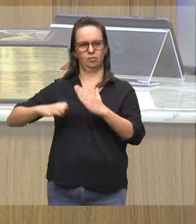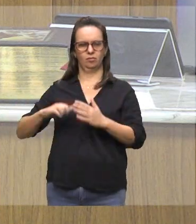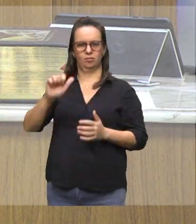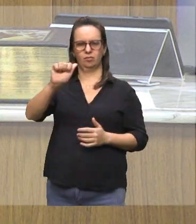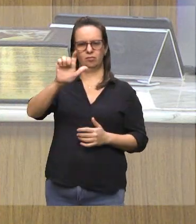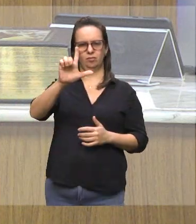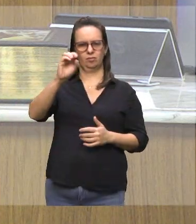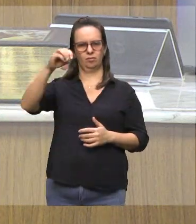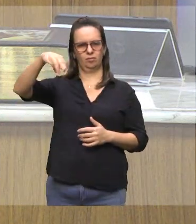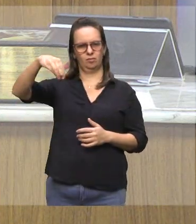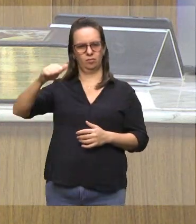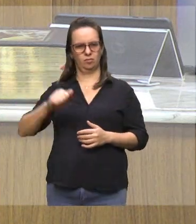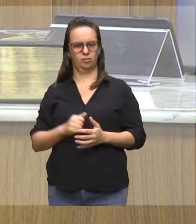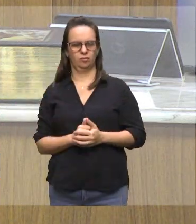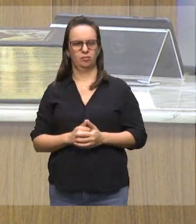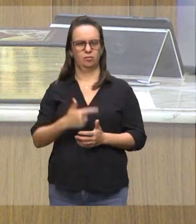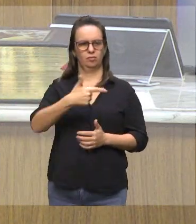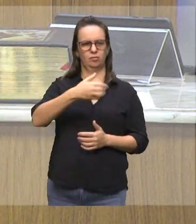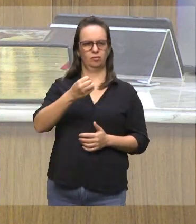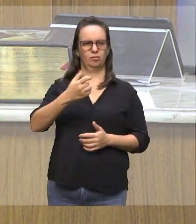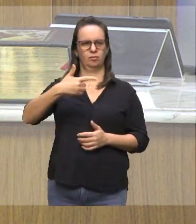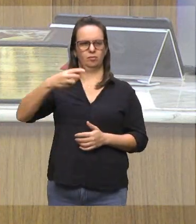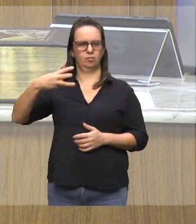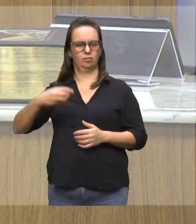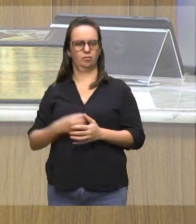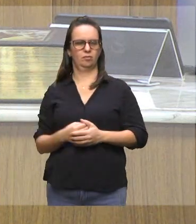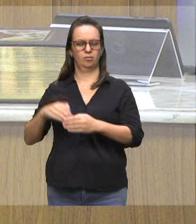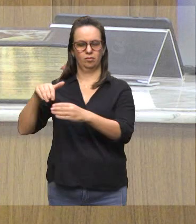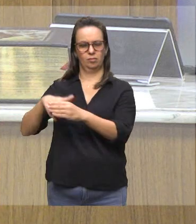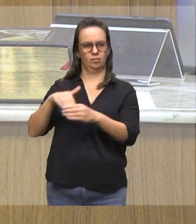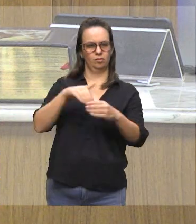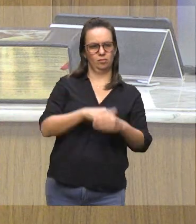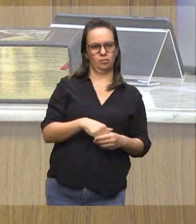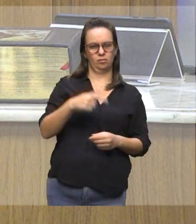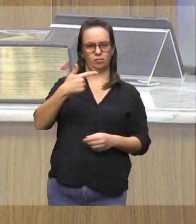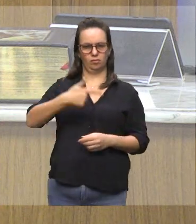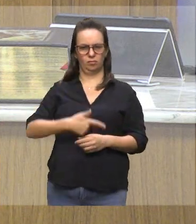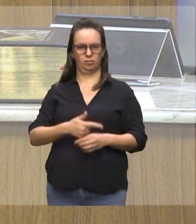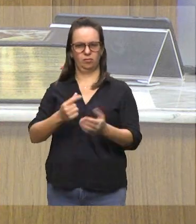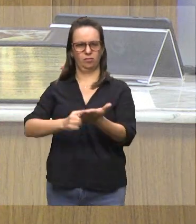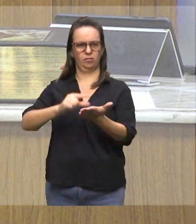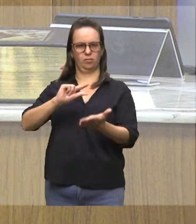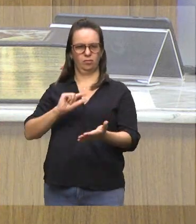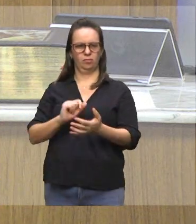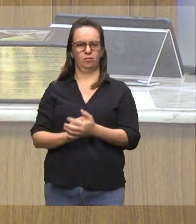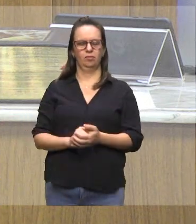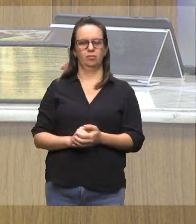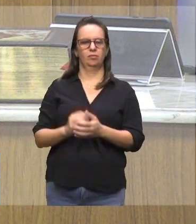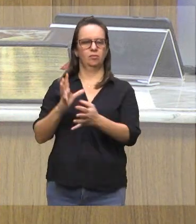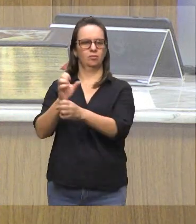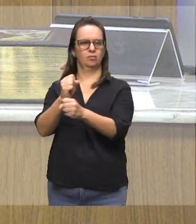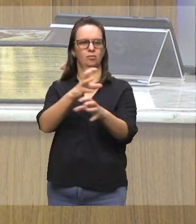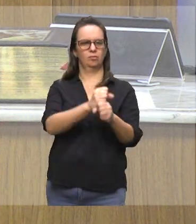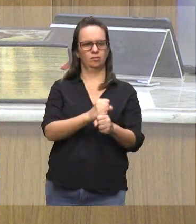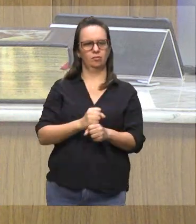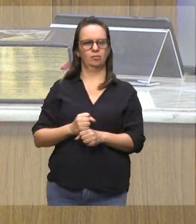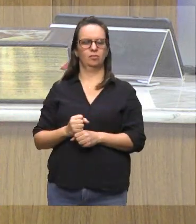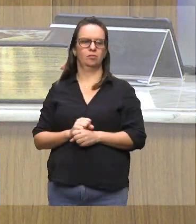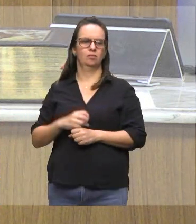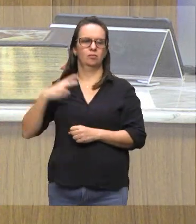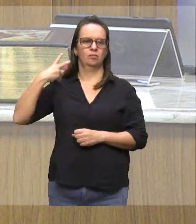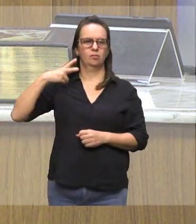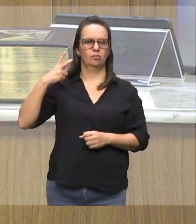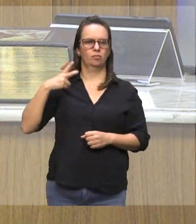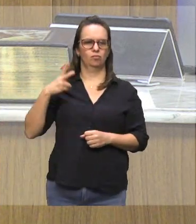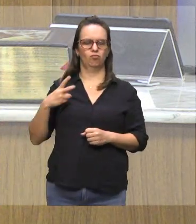número 1 de 2023, votação em segundo turno, de autoria dos vereadores Fernando Cirque, Alexandre Cachorrão, Carlinhos Zé Gotinha, Fabinho Alerta